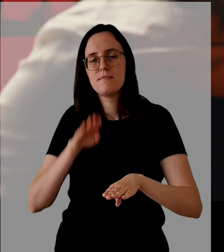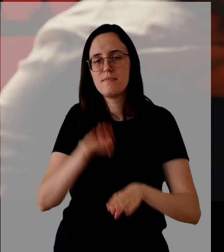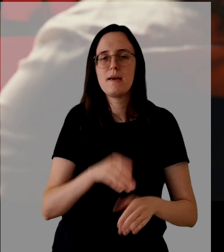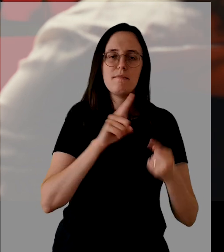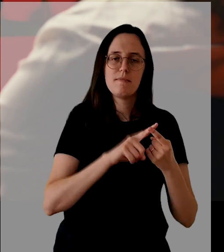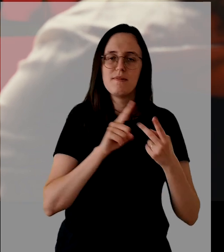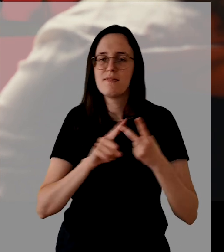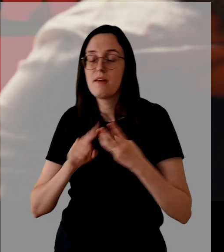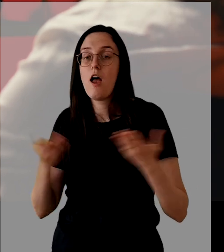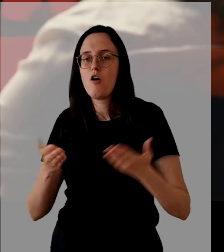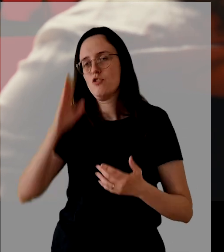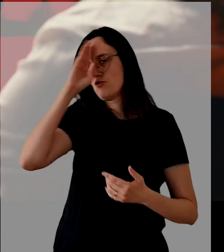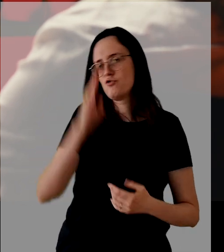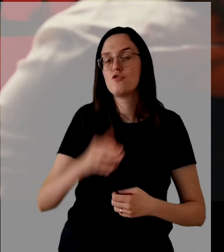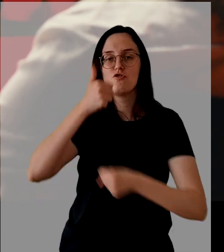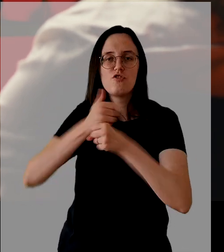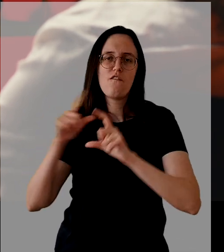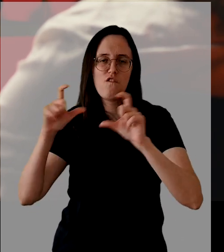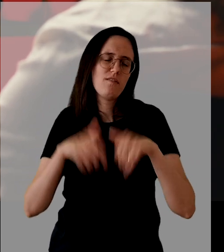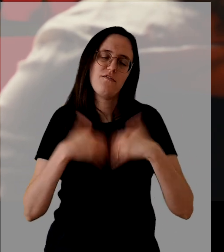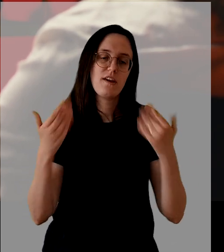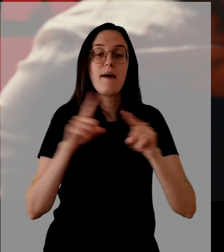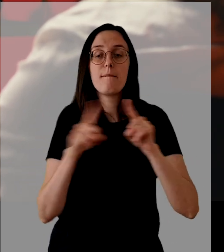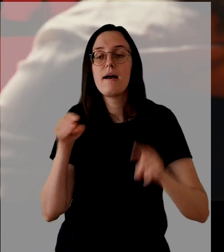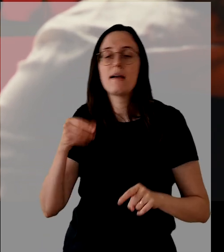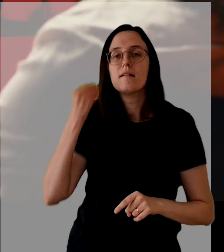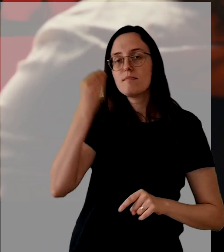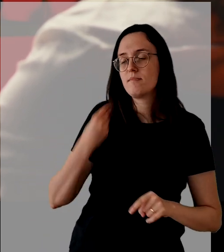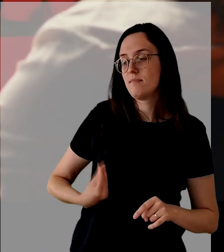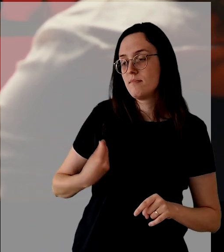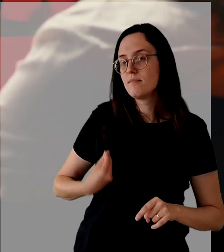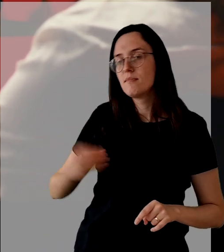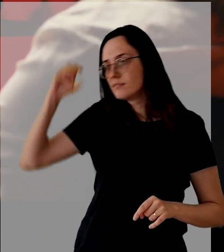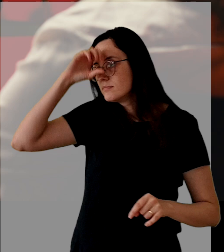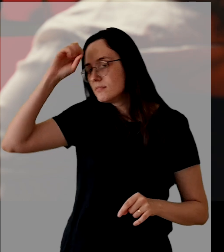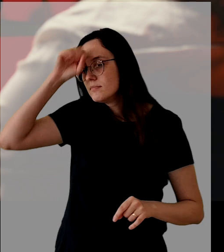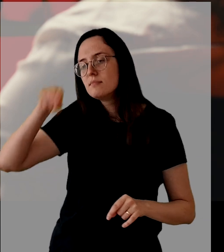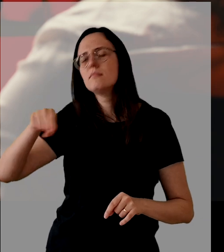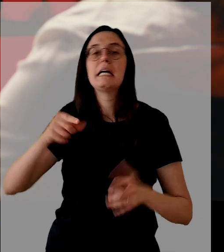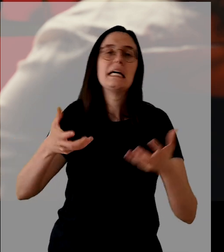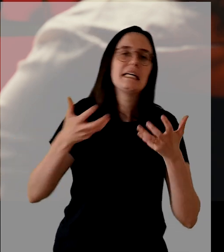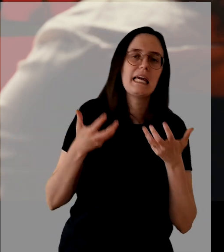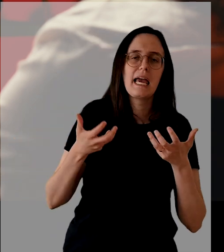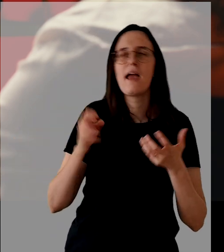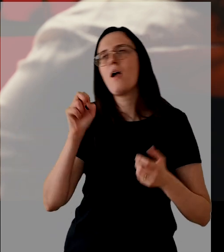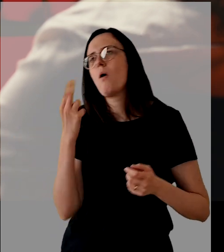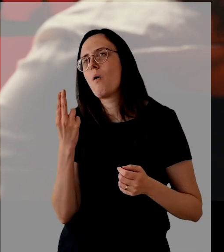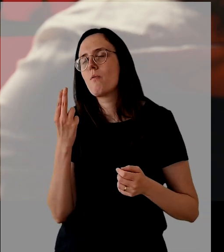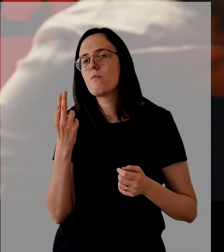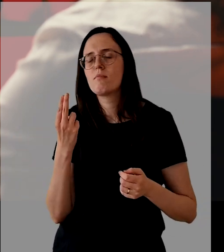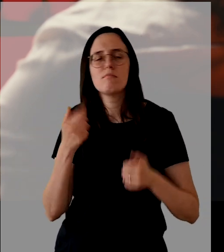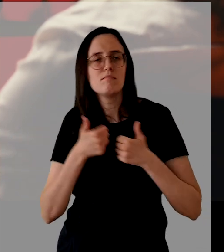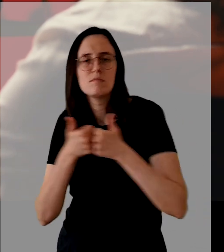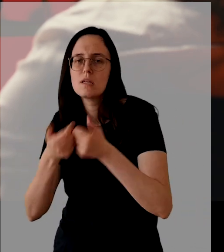segundo, primeiro, ou já ir direto para o diretor de foto, mas que essa vivência e esse aprendizado, independente se a pessoa quer fazer